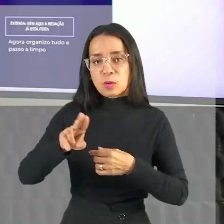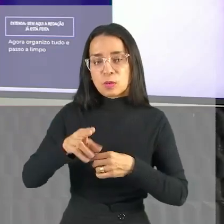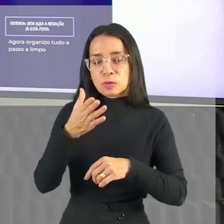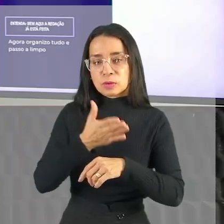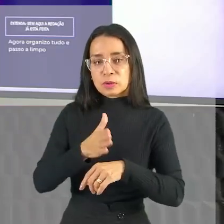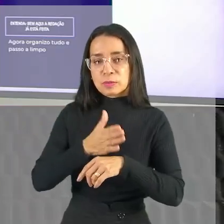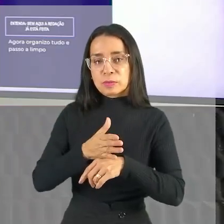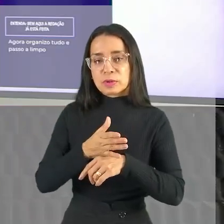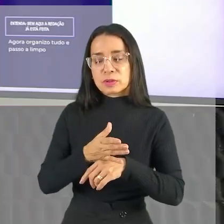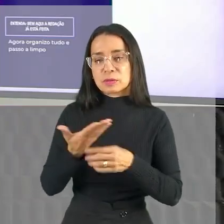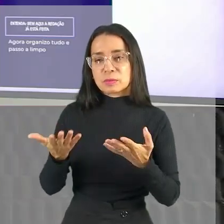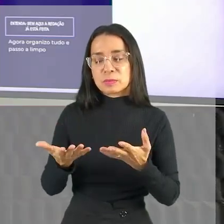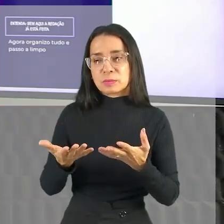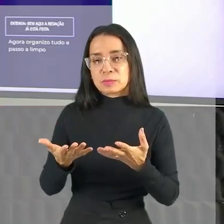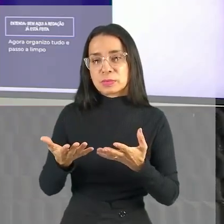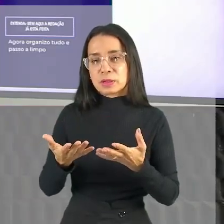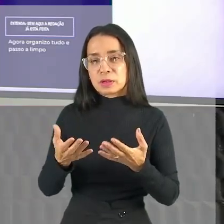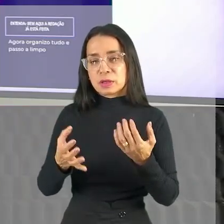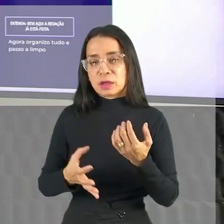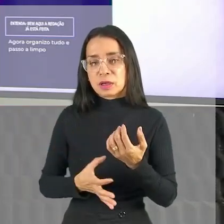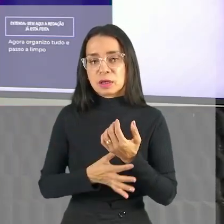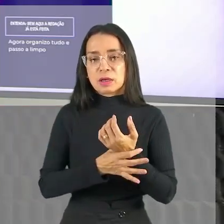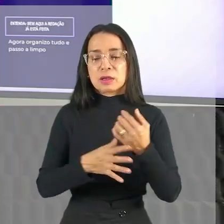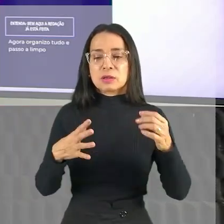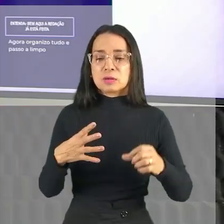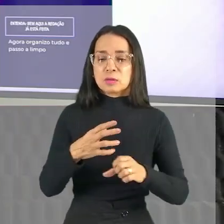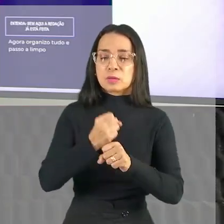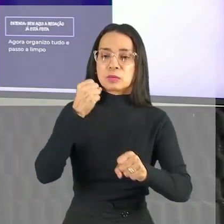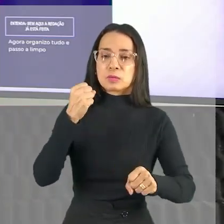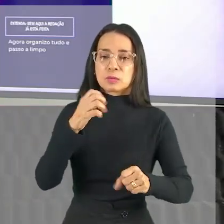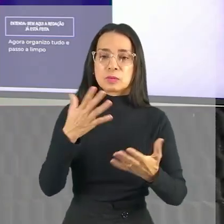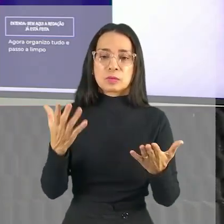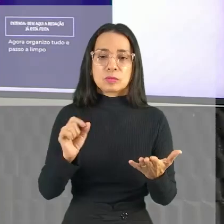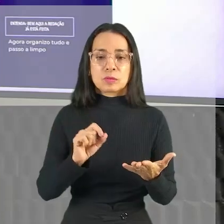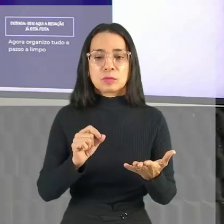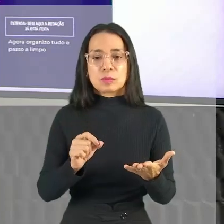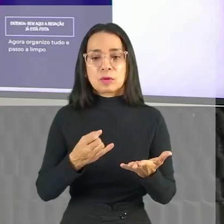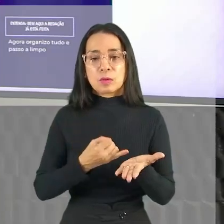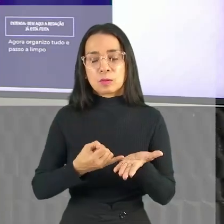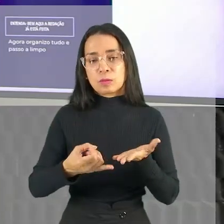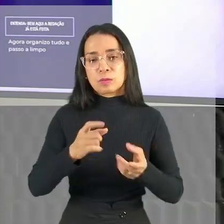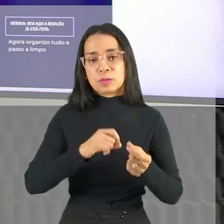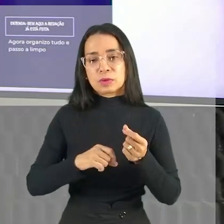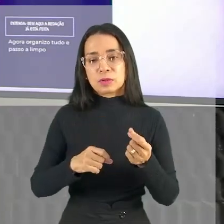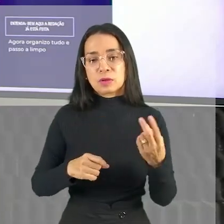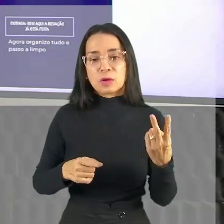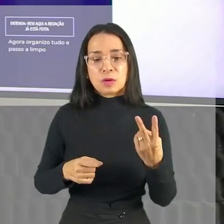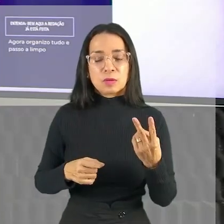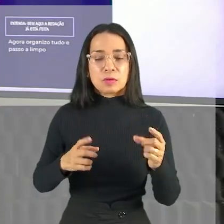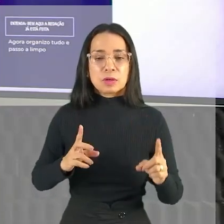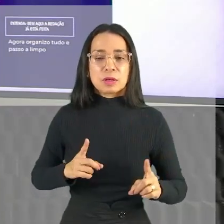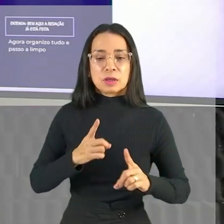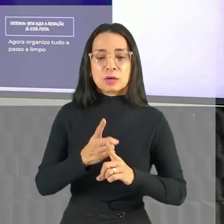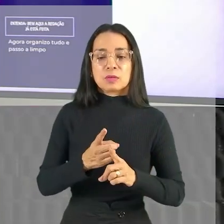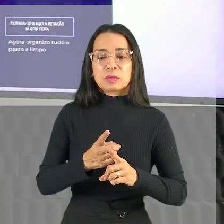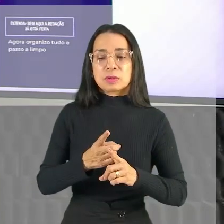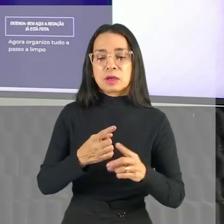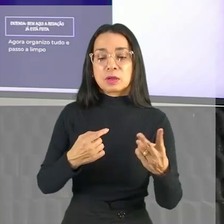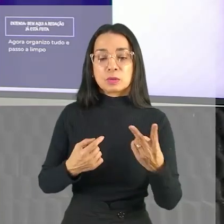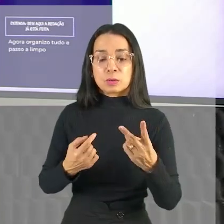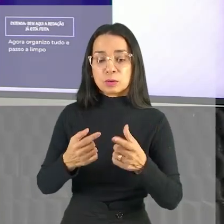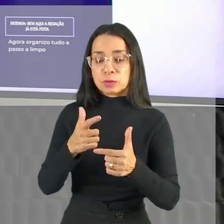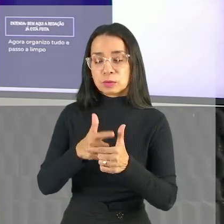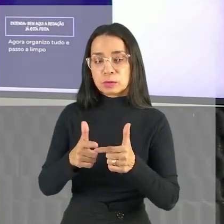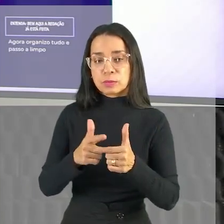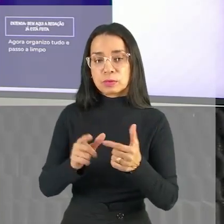lucro. E aí eu vou precisar, qual é o ponto de partida se o tema for esse? Eu vou achar duas causas, claro, duas problemáticas,